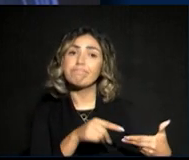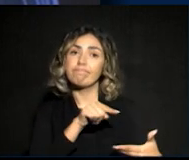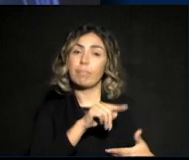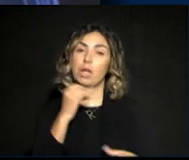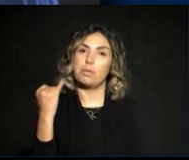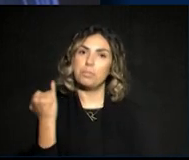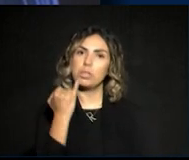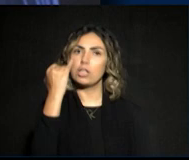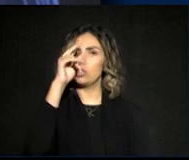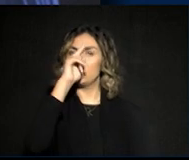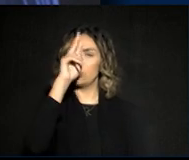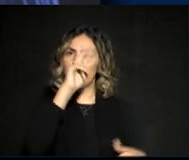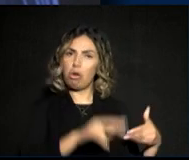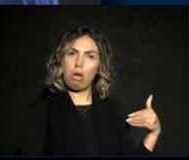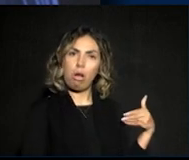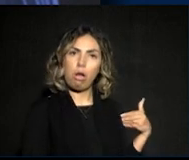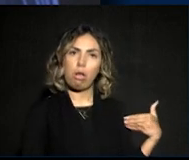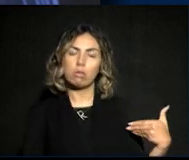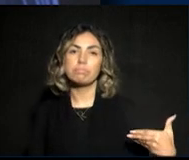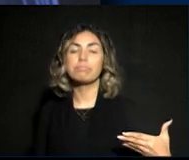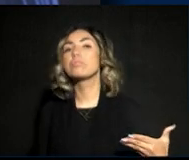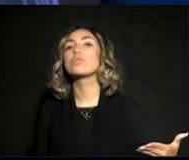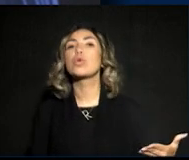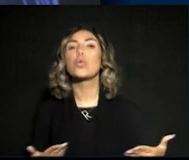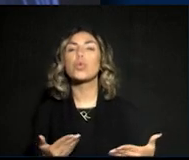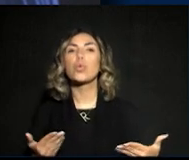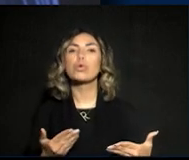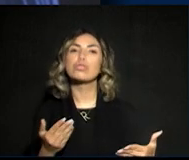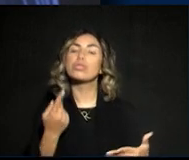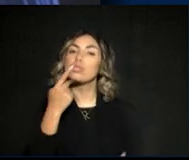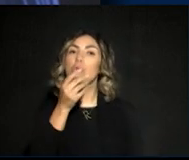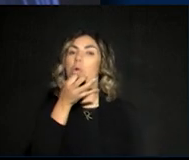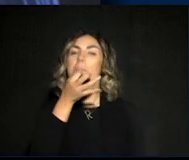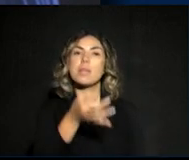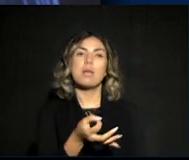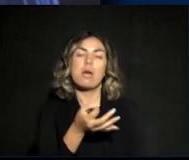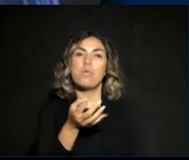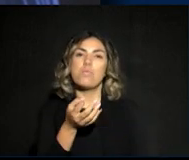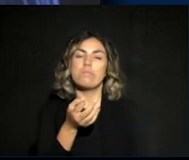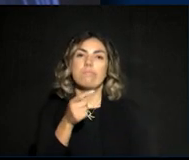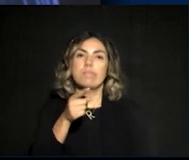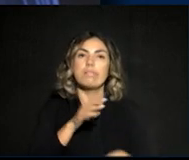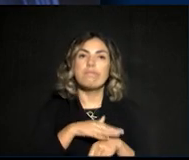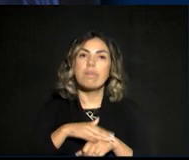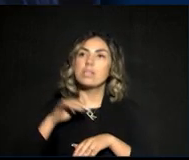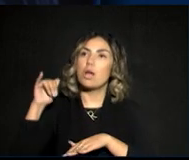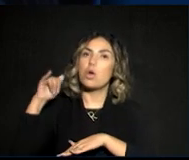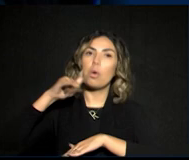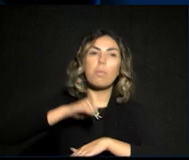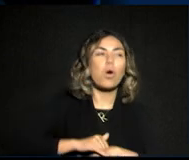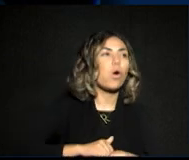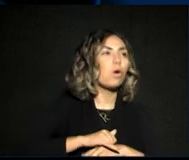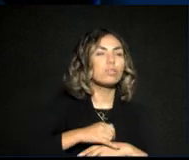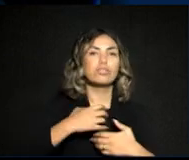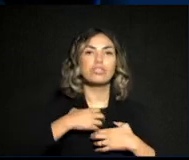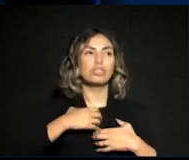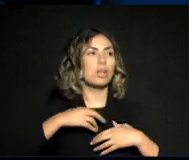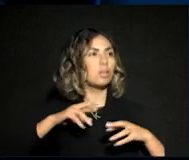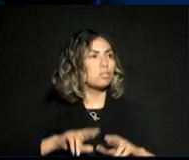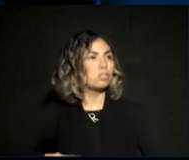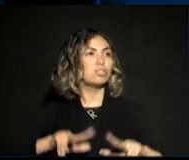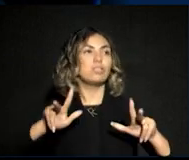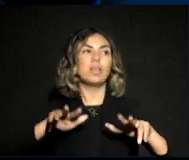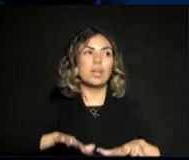importância muito relevante histórica como se eu ver hoje o resultado da as concessões dos aeroportos o